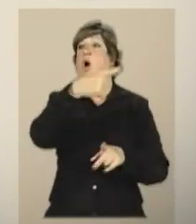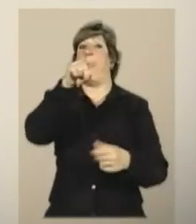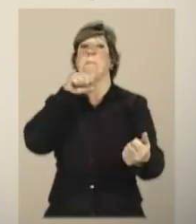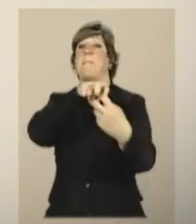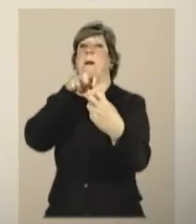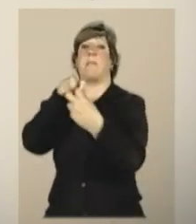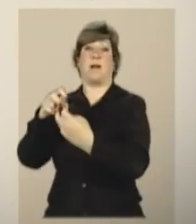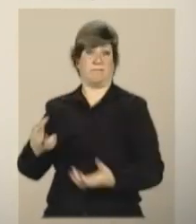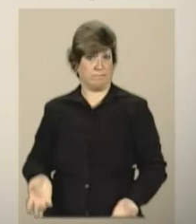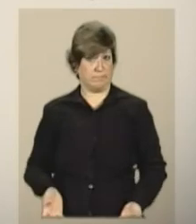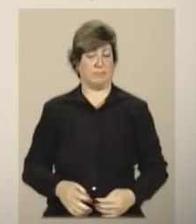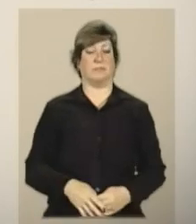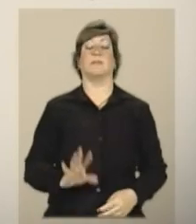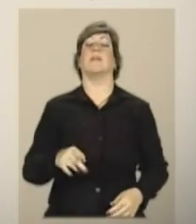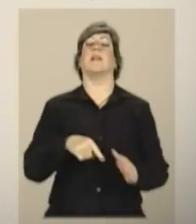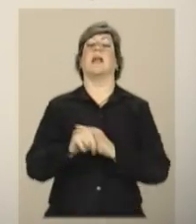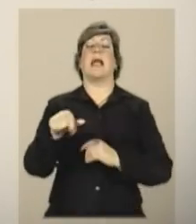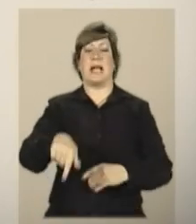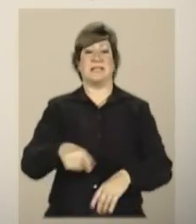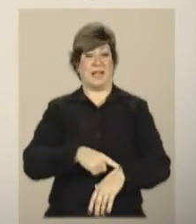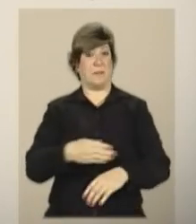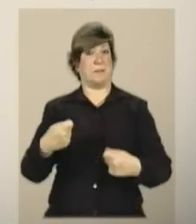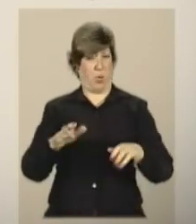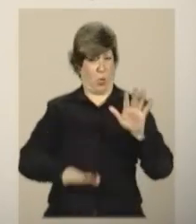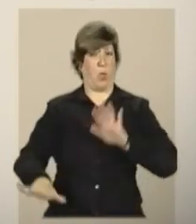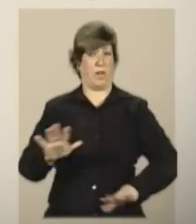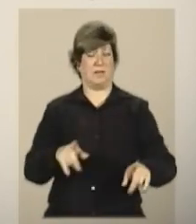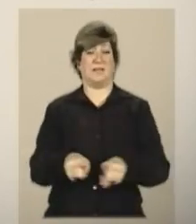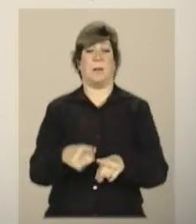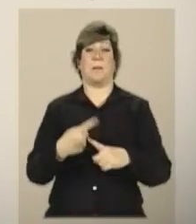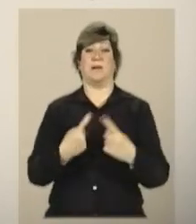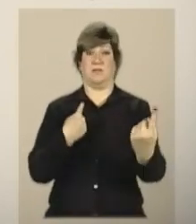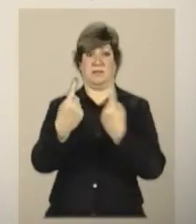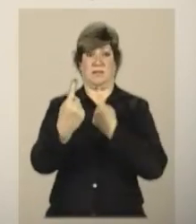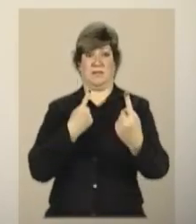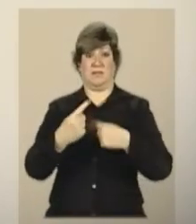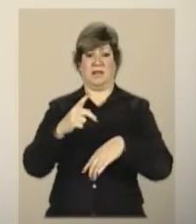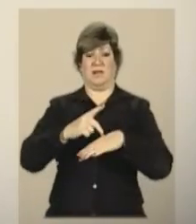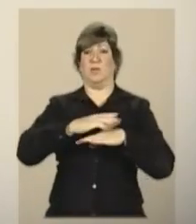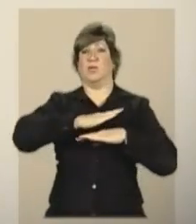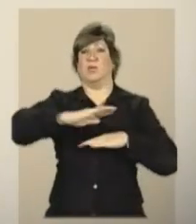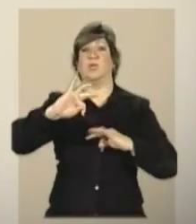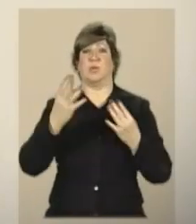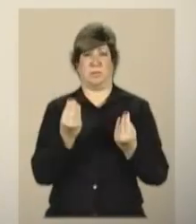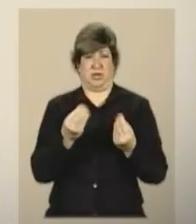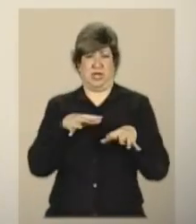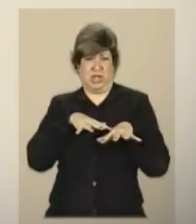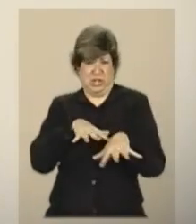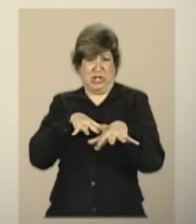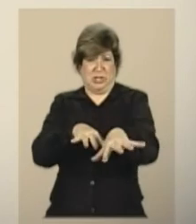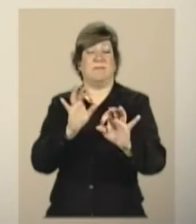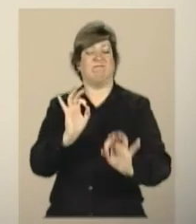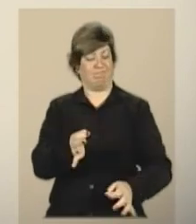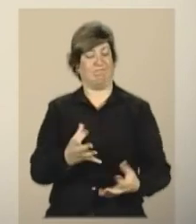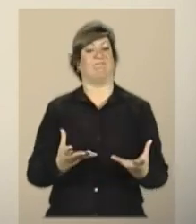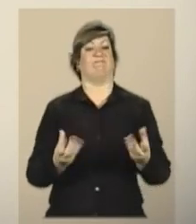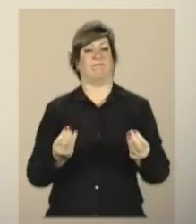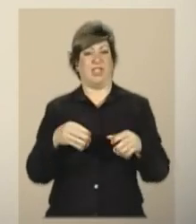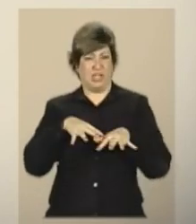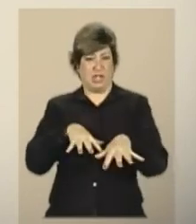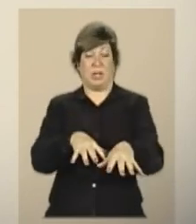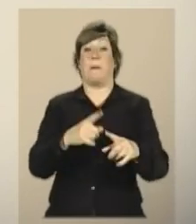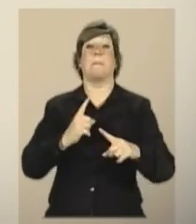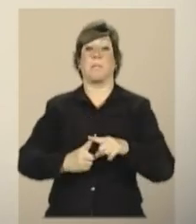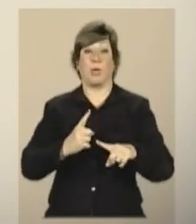outros presidenta nessa época eu preciso ter mais cuidado também porque as estradas estão mais cheias são bem mais cheias e